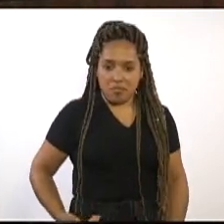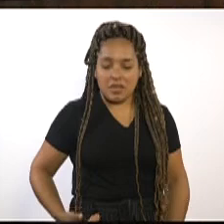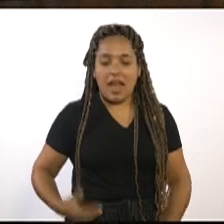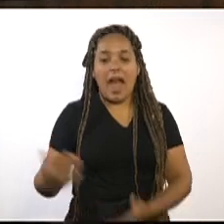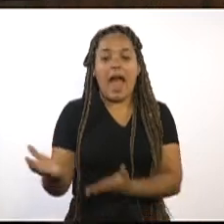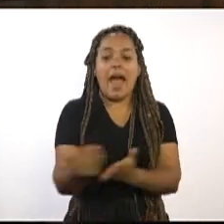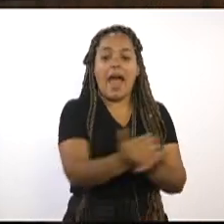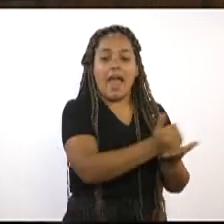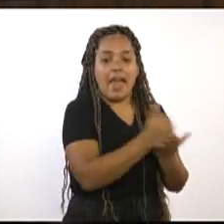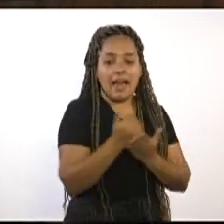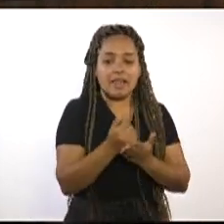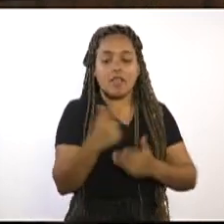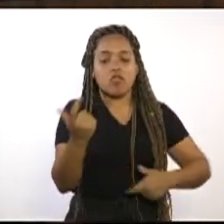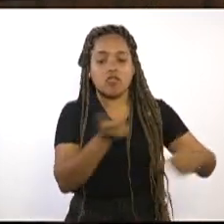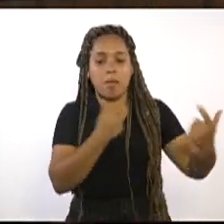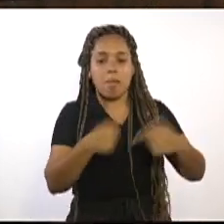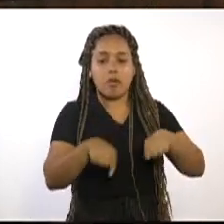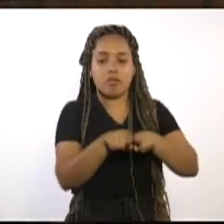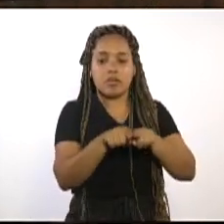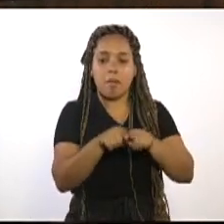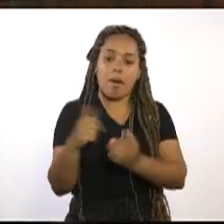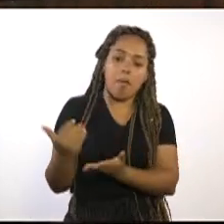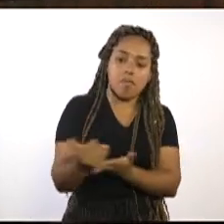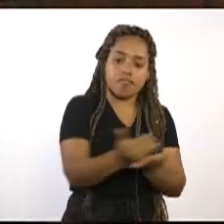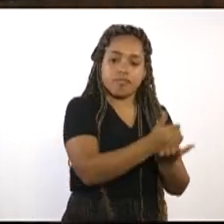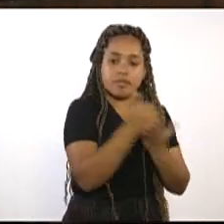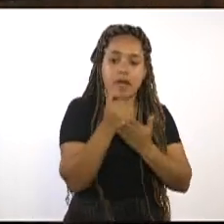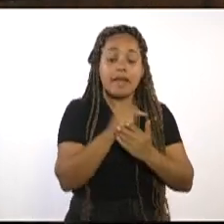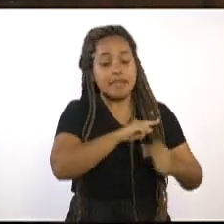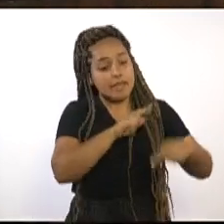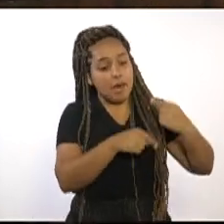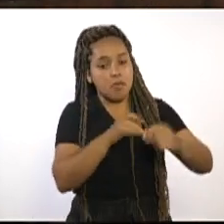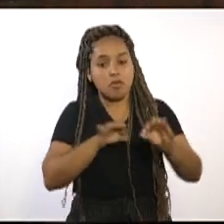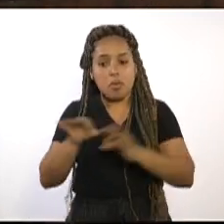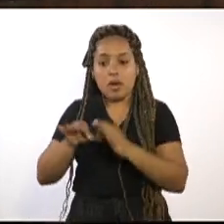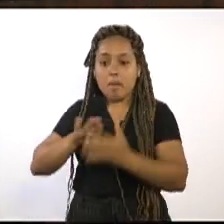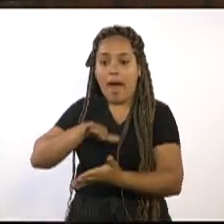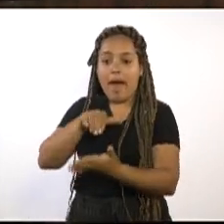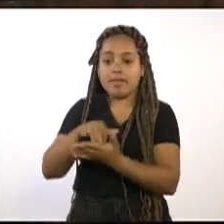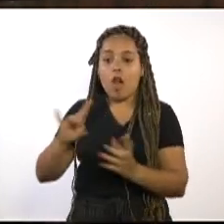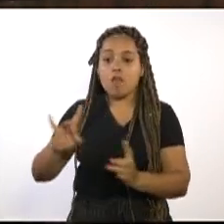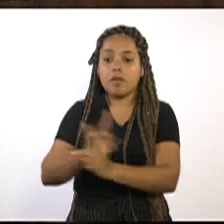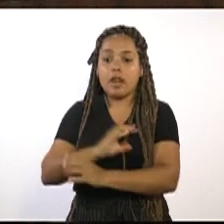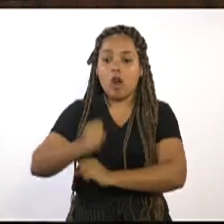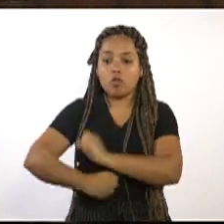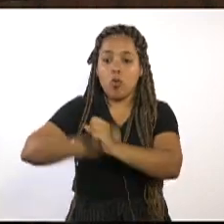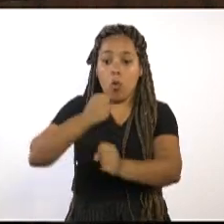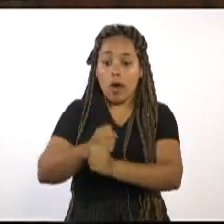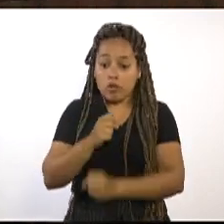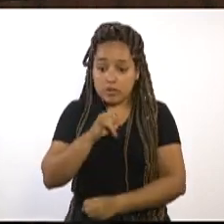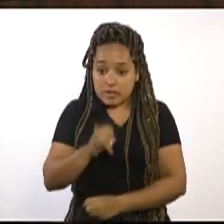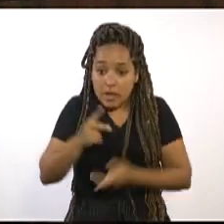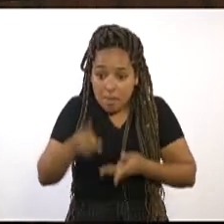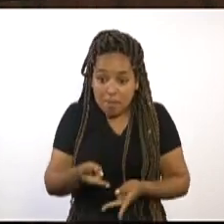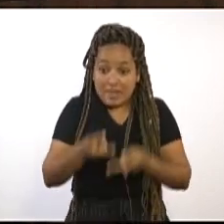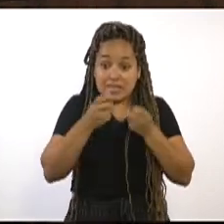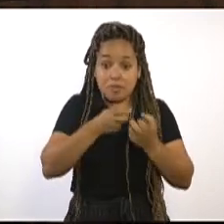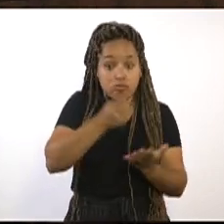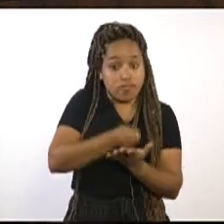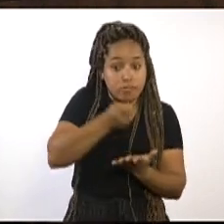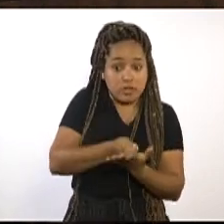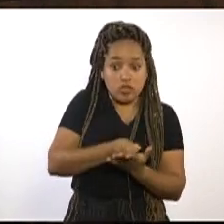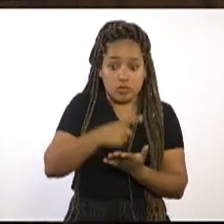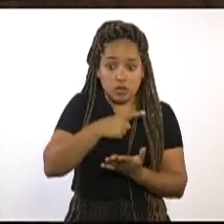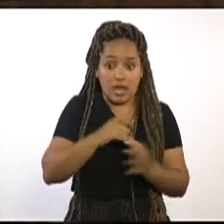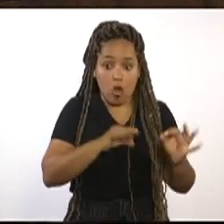impostos e contribuições, reprograma os gastos até o fim do ano. Se adotado o orçamento impositivo, o